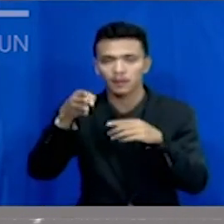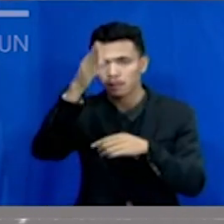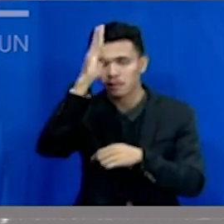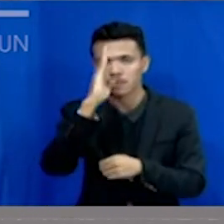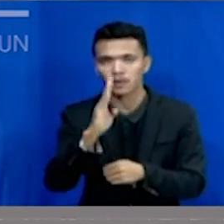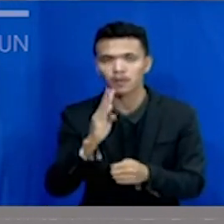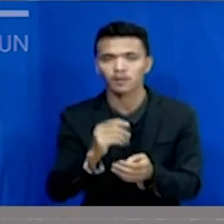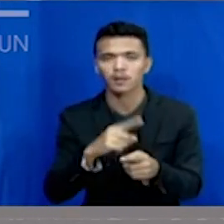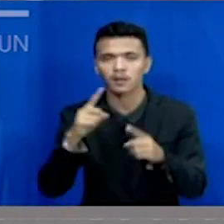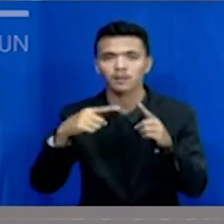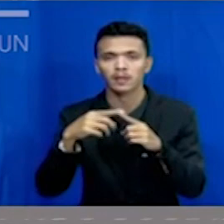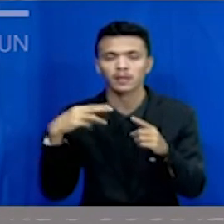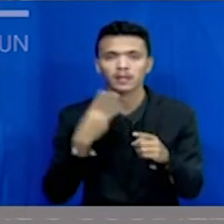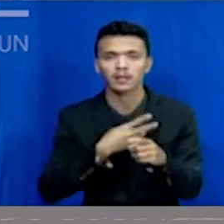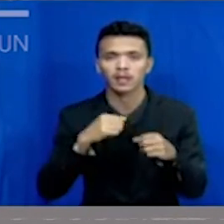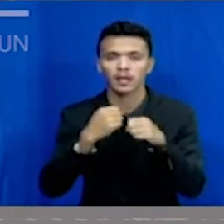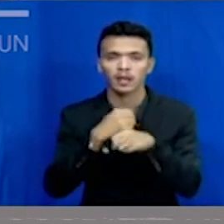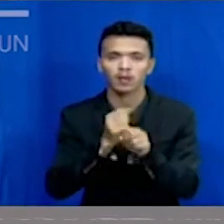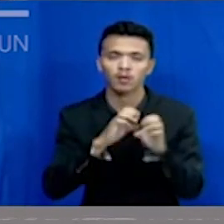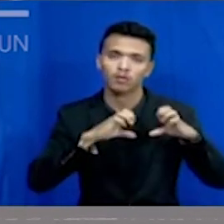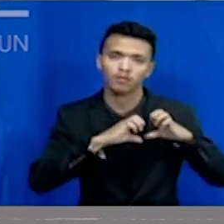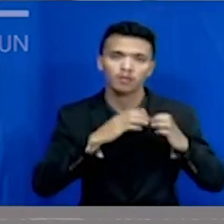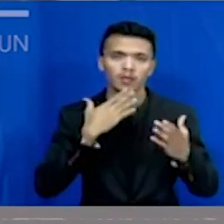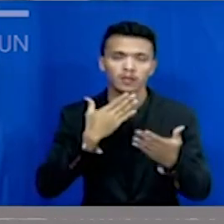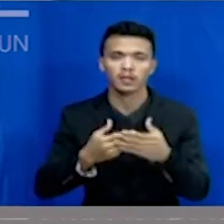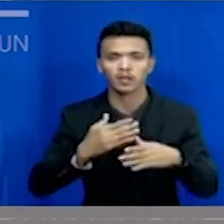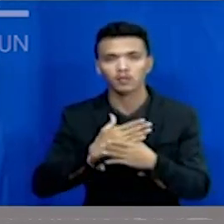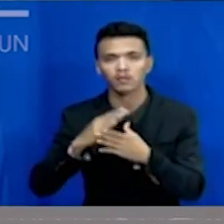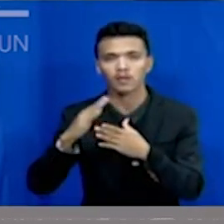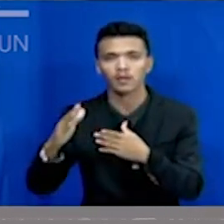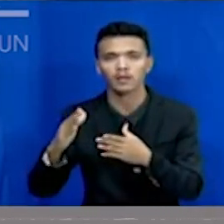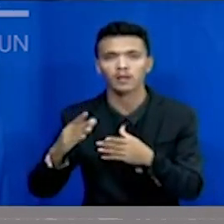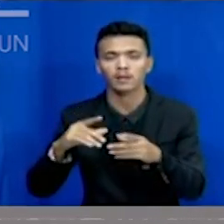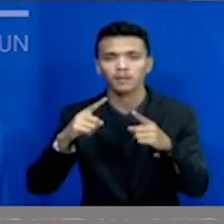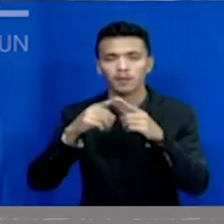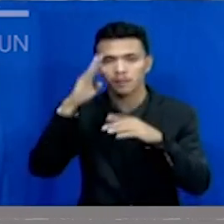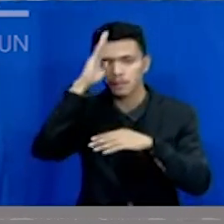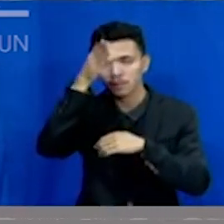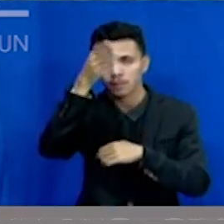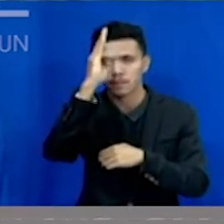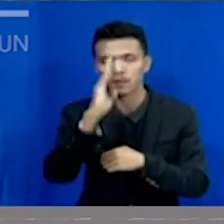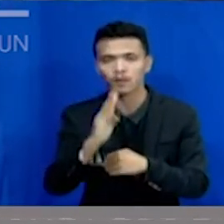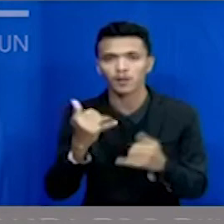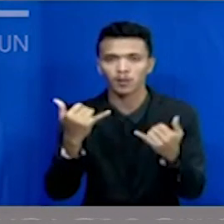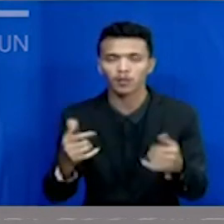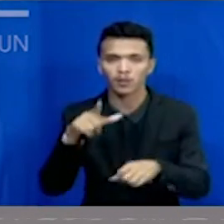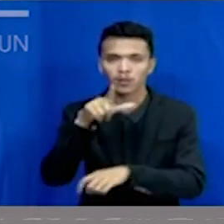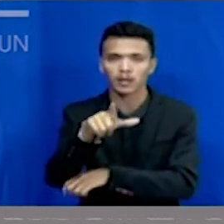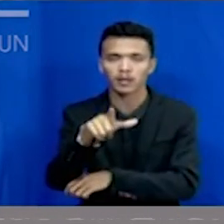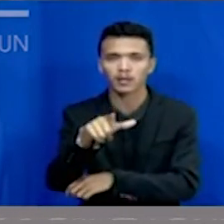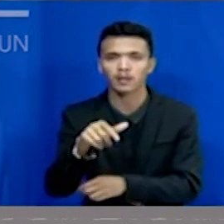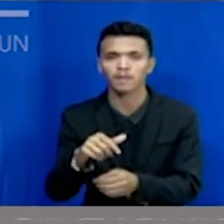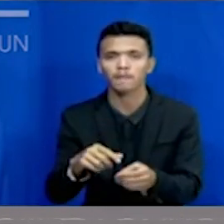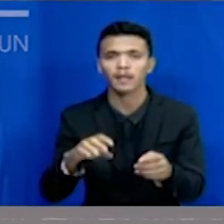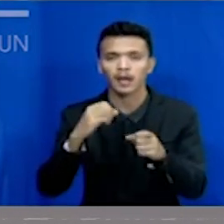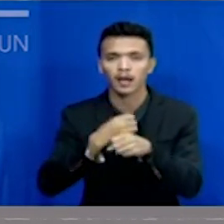nebe wahira, kita halo buat tiak para, kita fahe buat manek para maromak nian. Untuk uin lokrai kita ne, kita harus seremoni